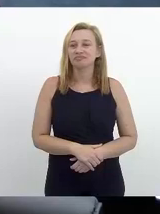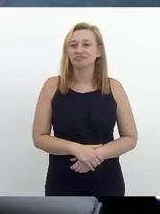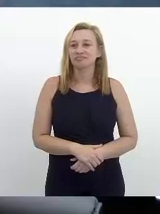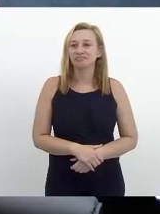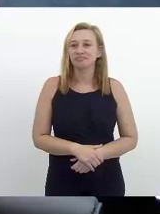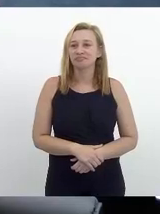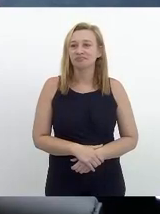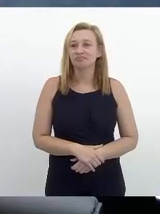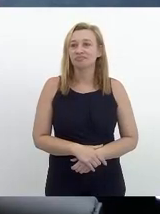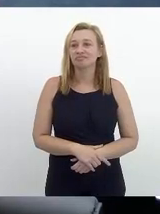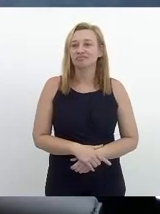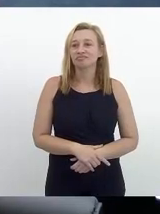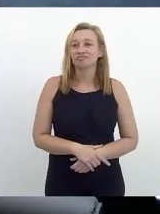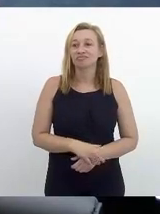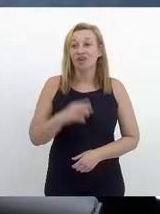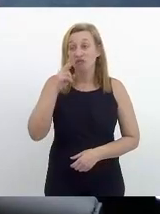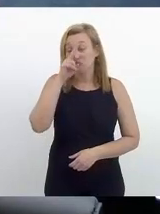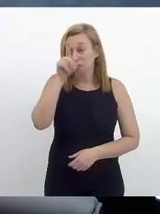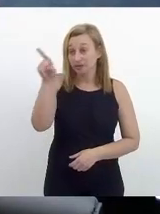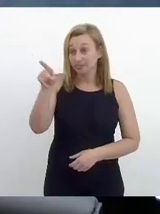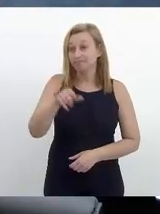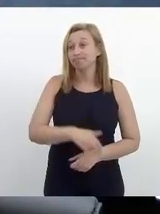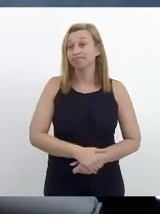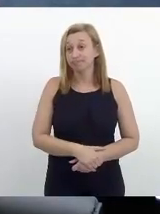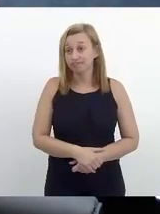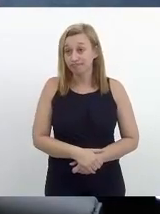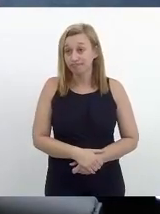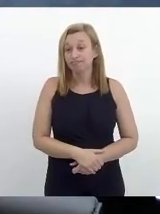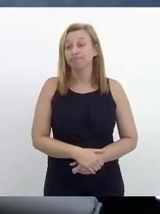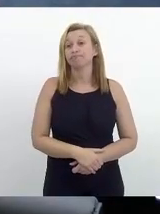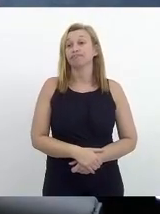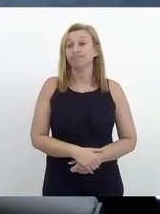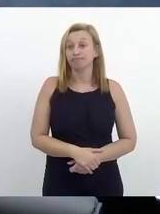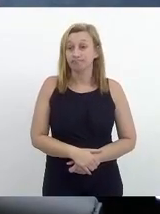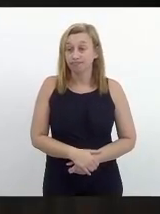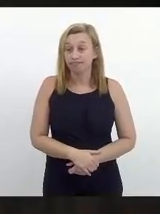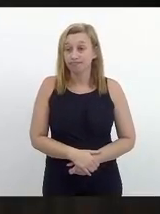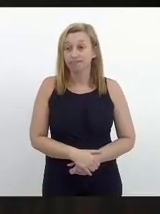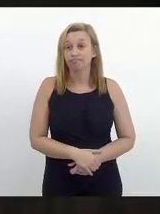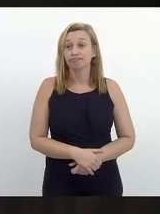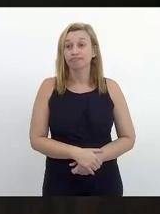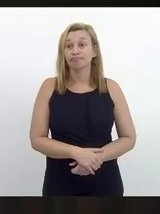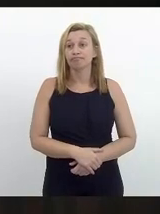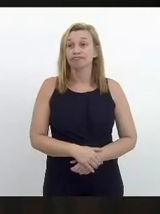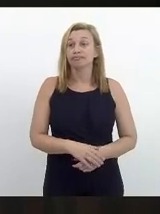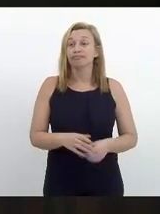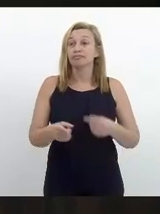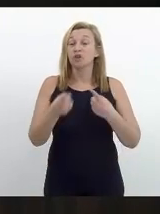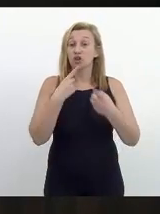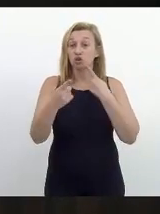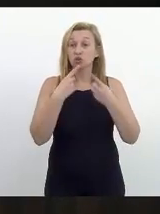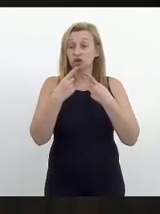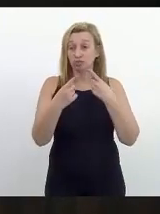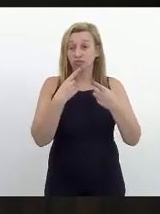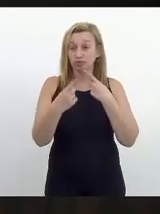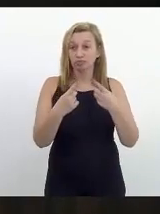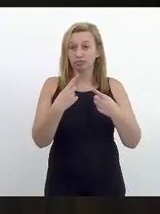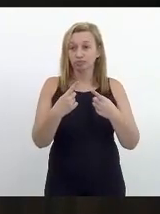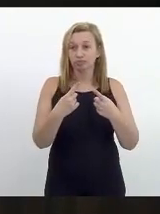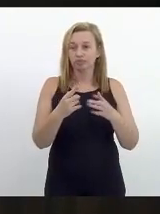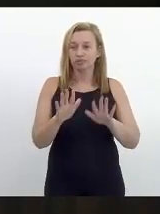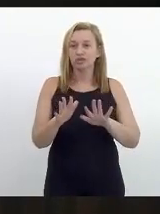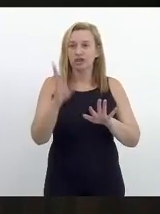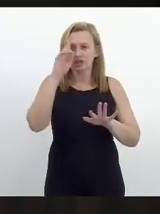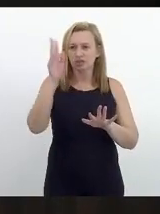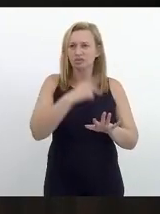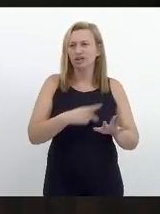Esse aí é aquela raiz forte, gengibre. Com os pareceres emitidos em discussão. Presidente,